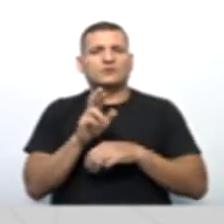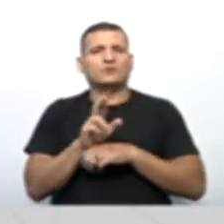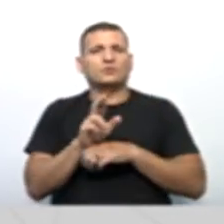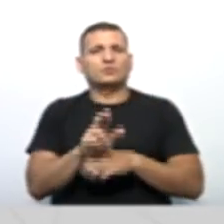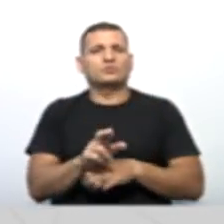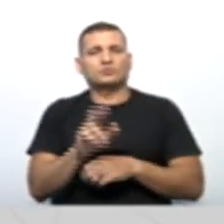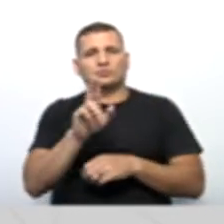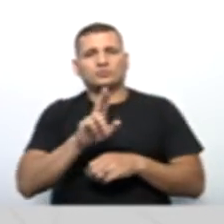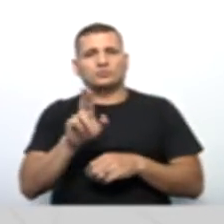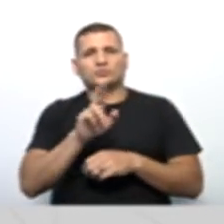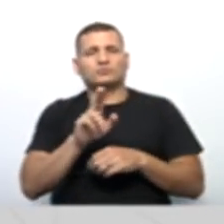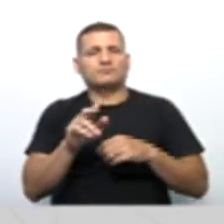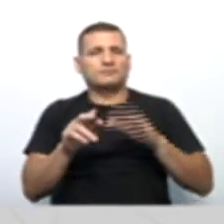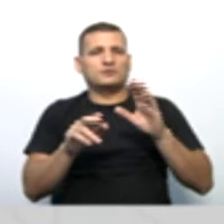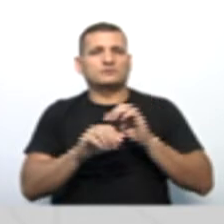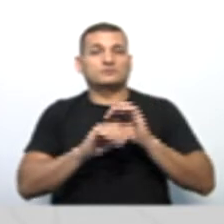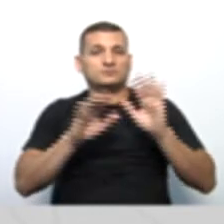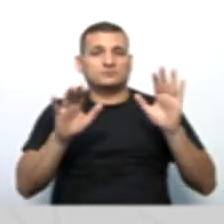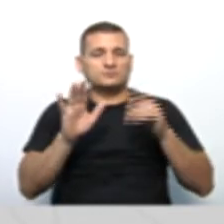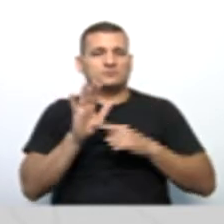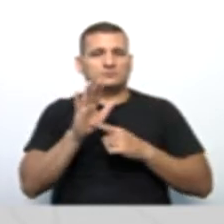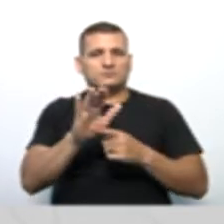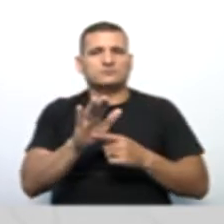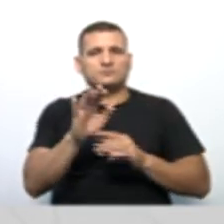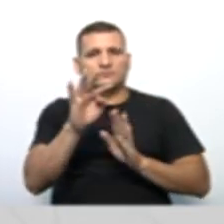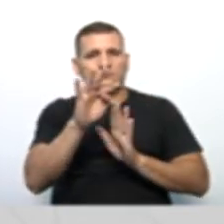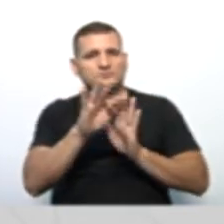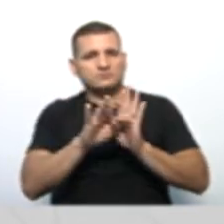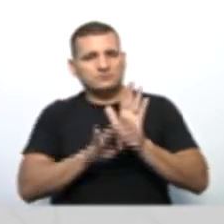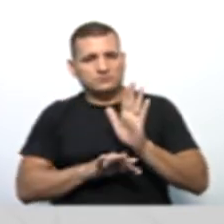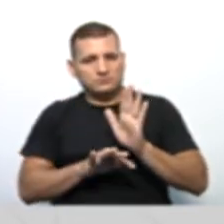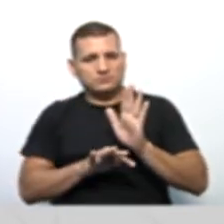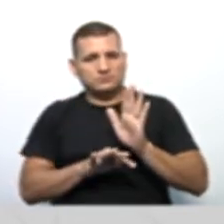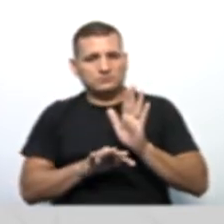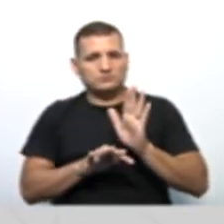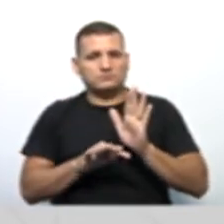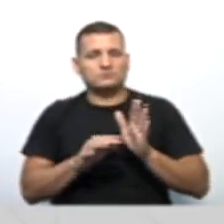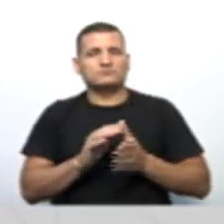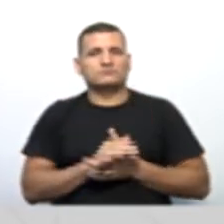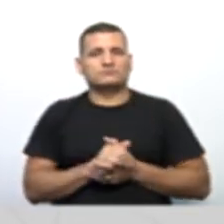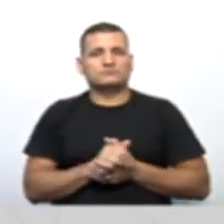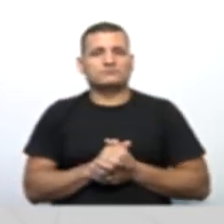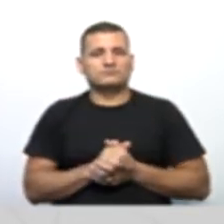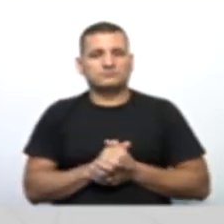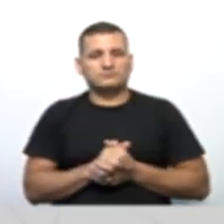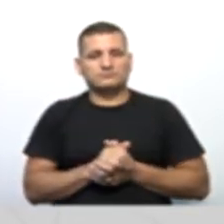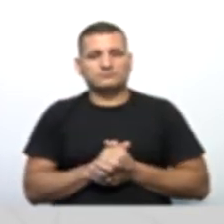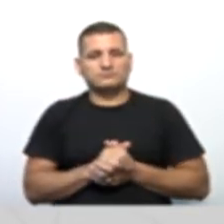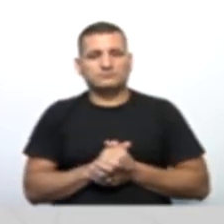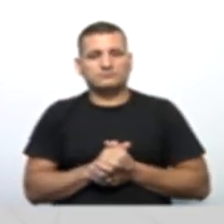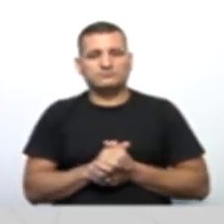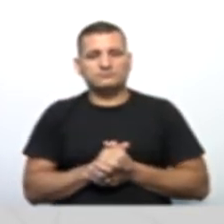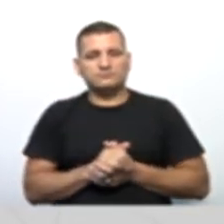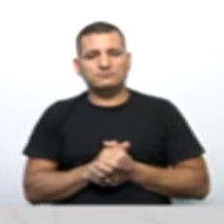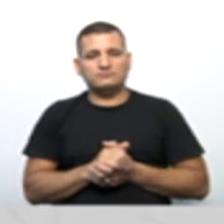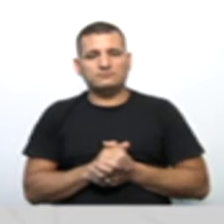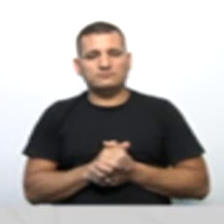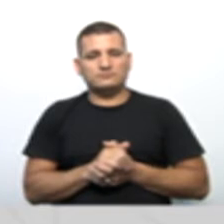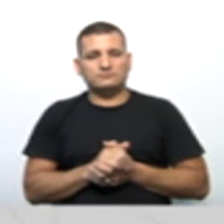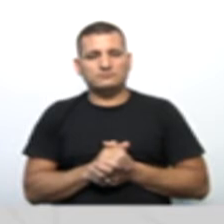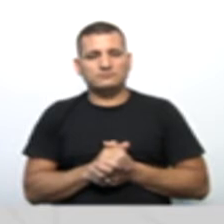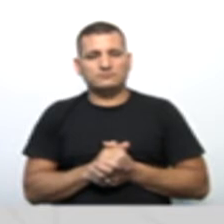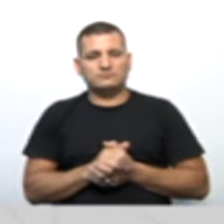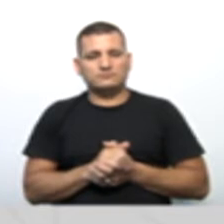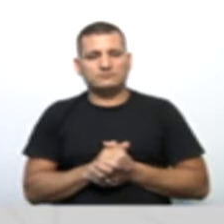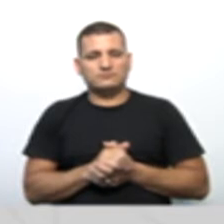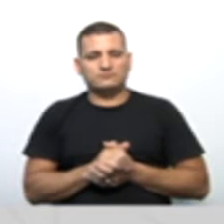clareza na apresentação dos textos e torná los atraente a pessoa saiba como é que o pessoal colocou em